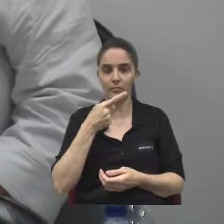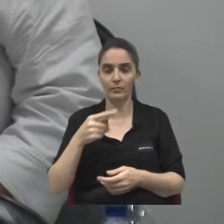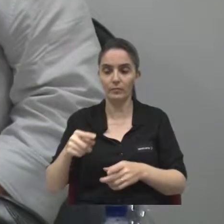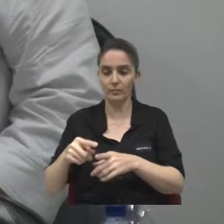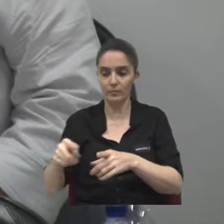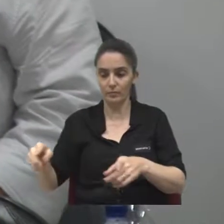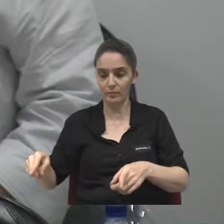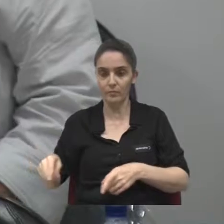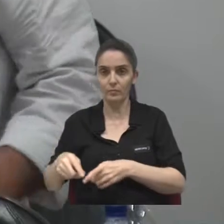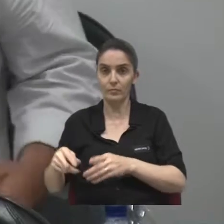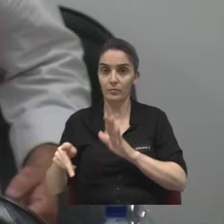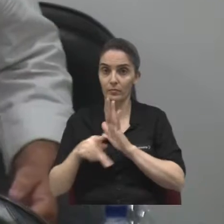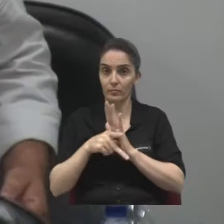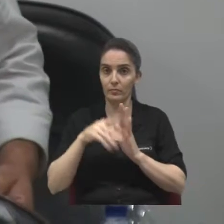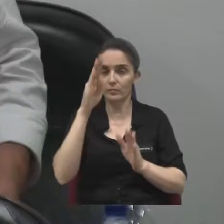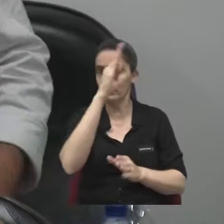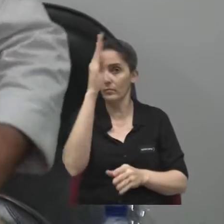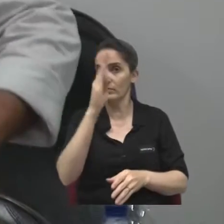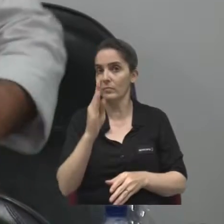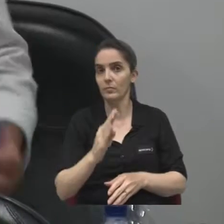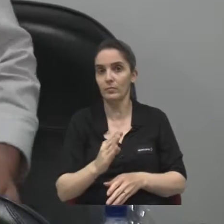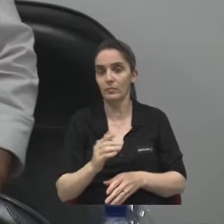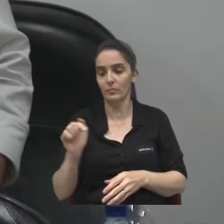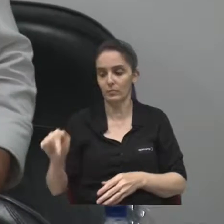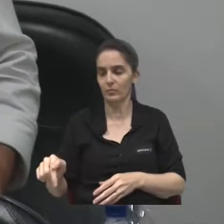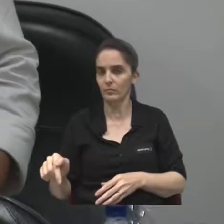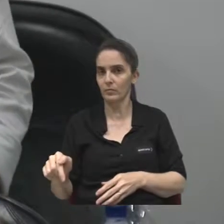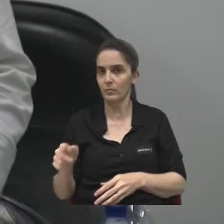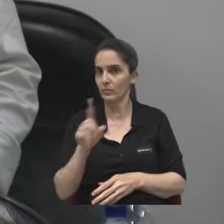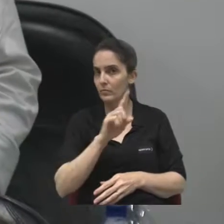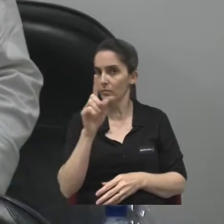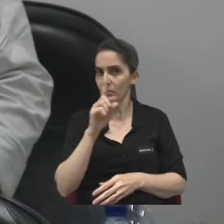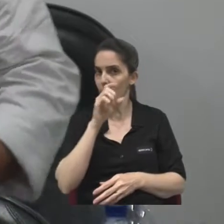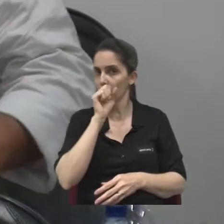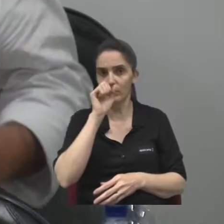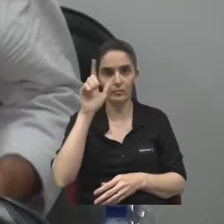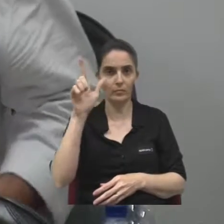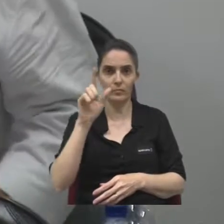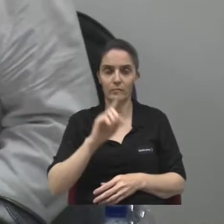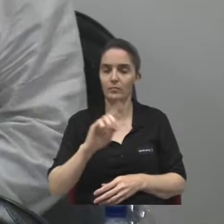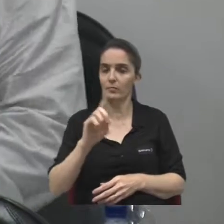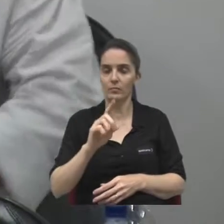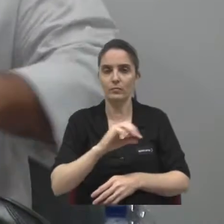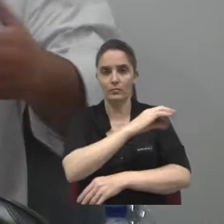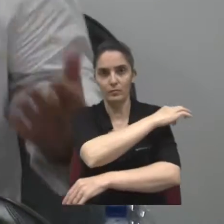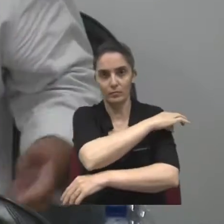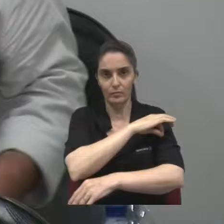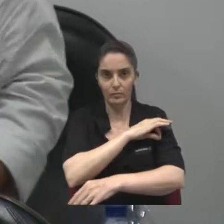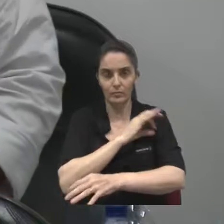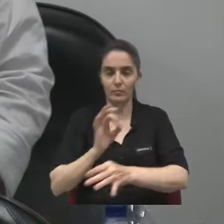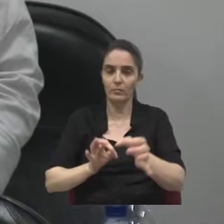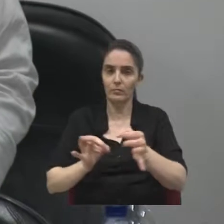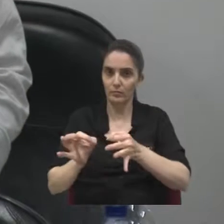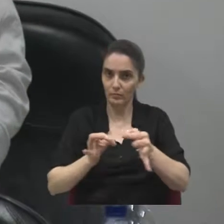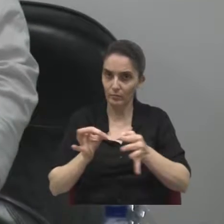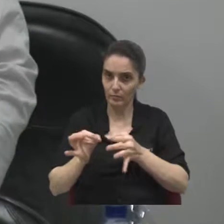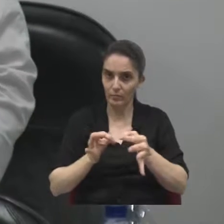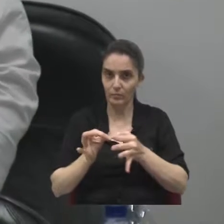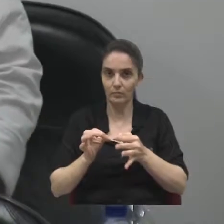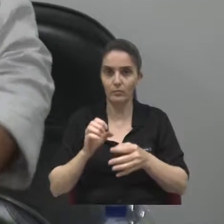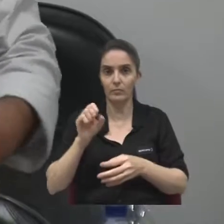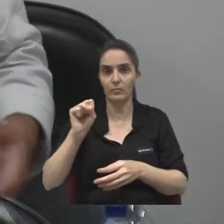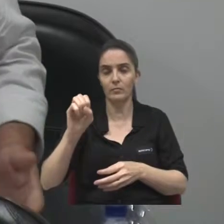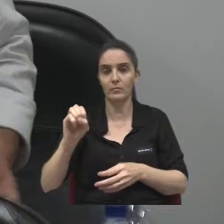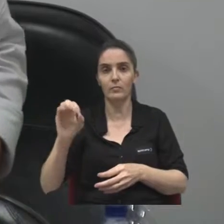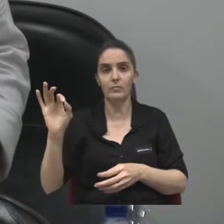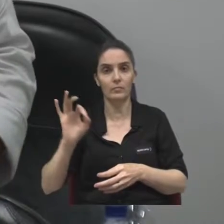União. Então, a área não era do município. Através da tratativa do prefeito, conseguiu aí quase 80%,